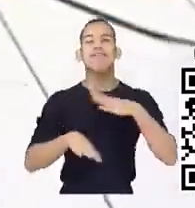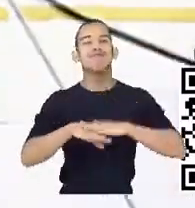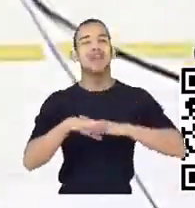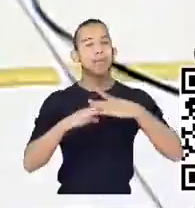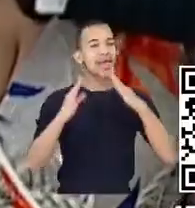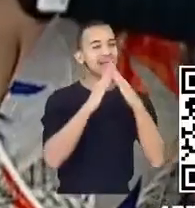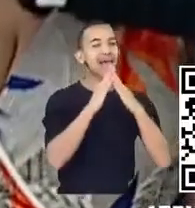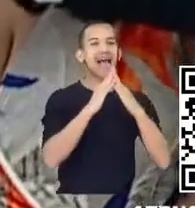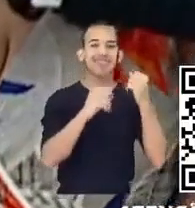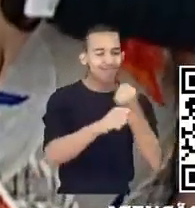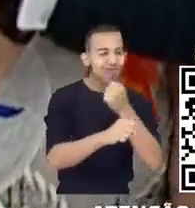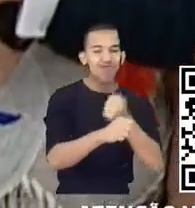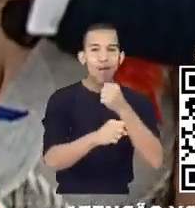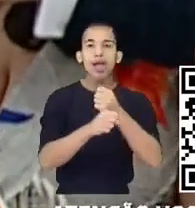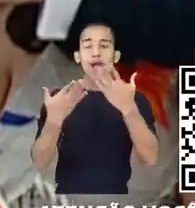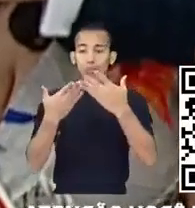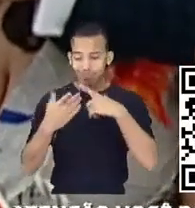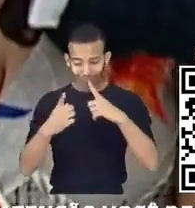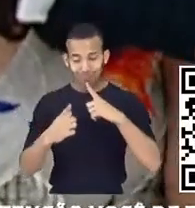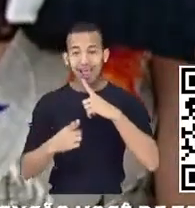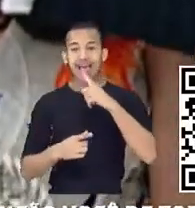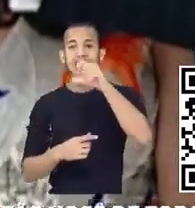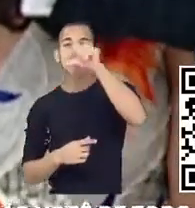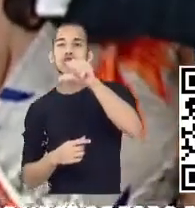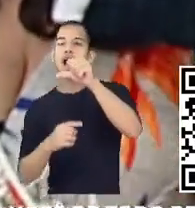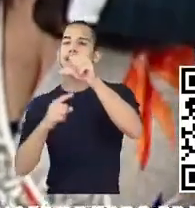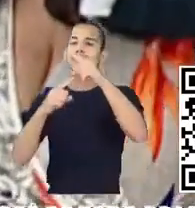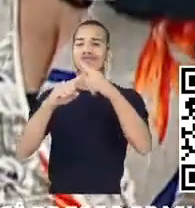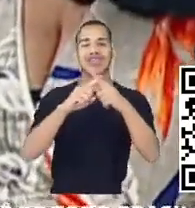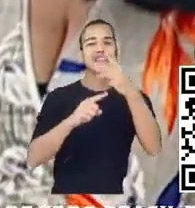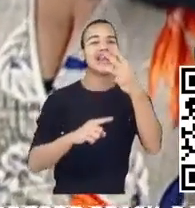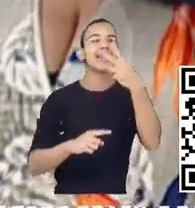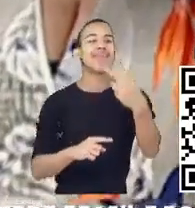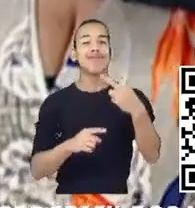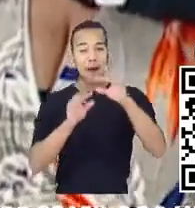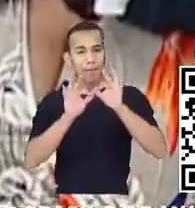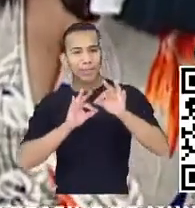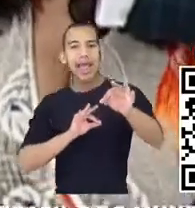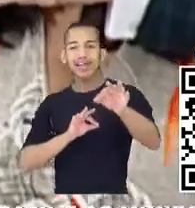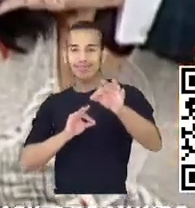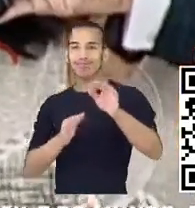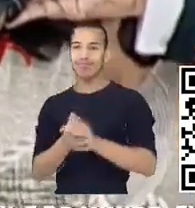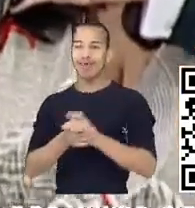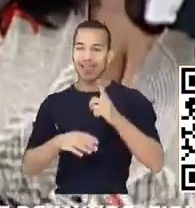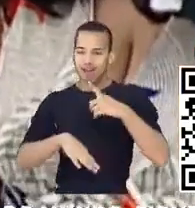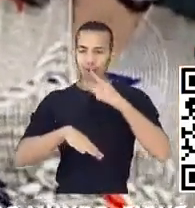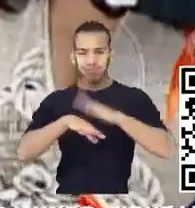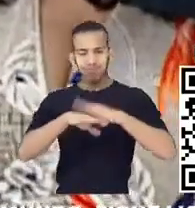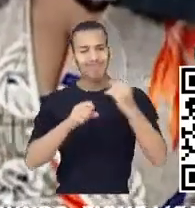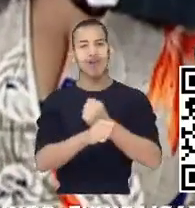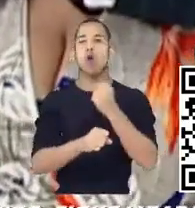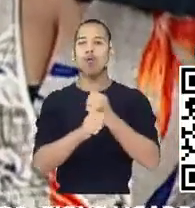com a minha mãe. E hoje eu tenho um terreno que ele é 9x32. É. E em nome de Jesus vou fazer minha casa. Daqui a pouco você